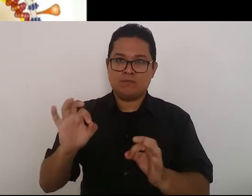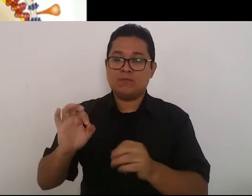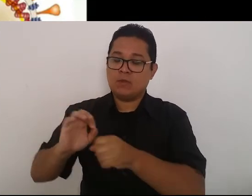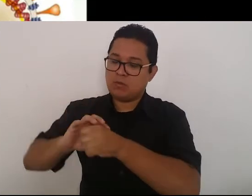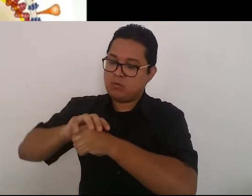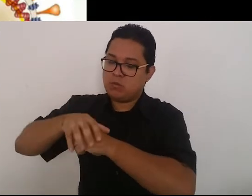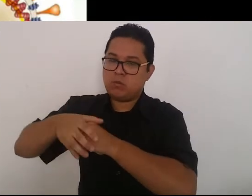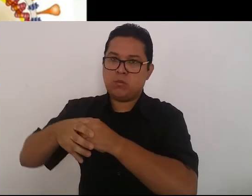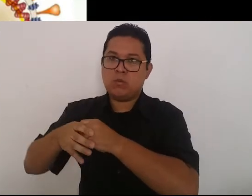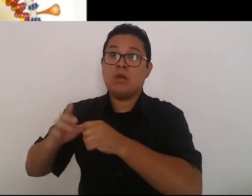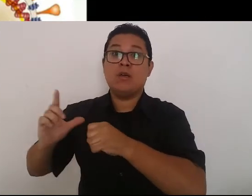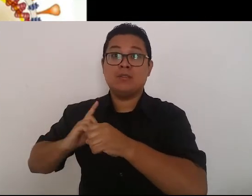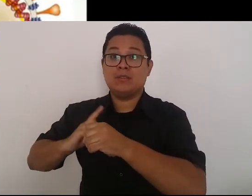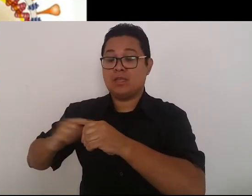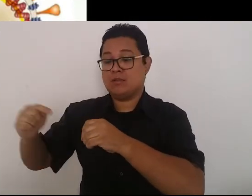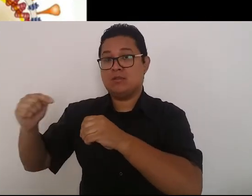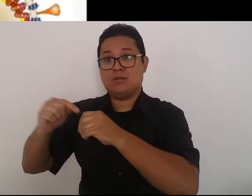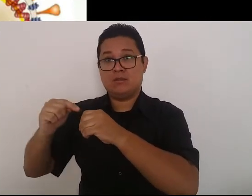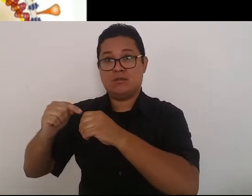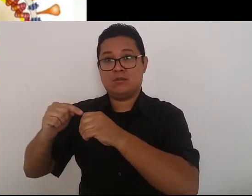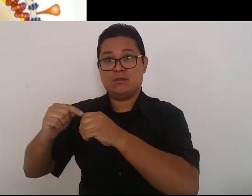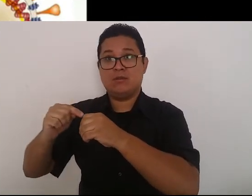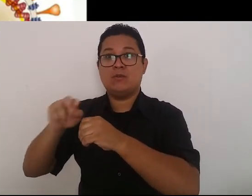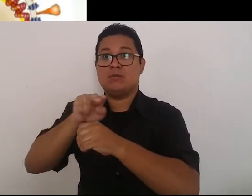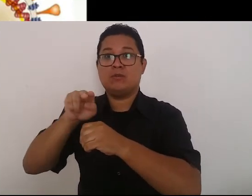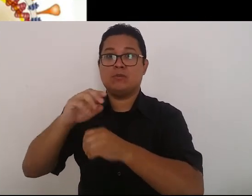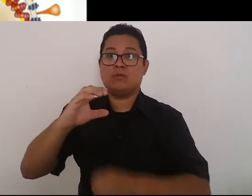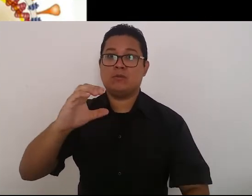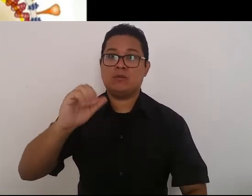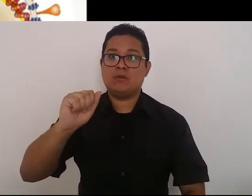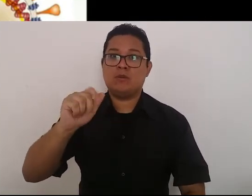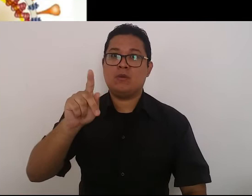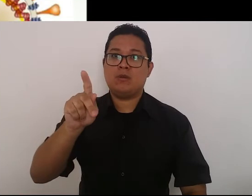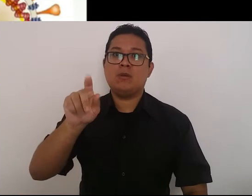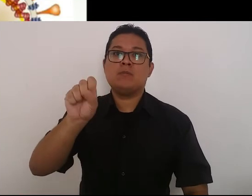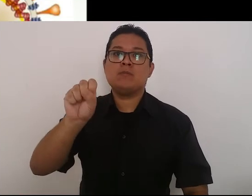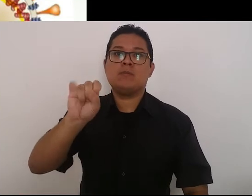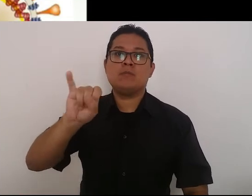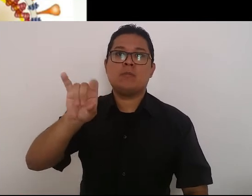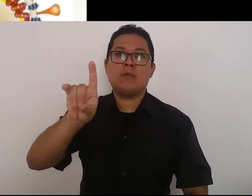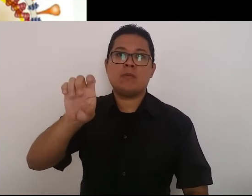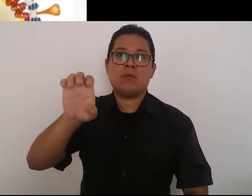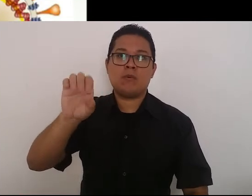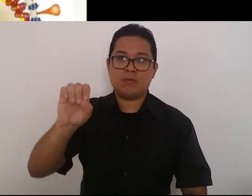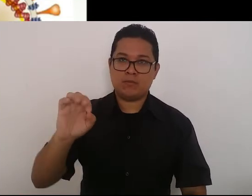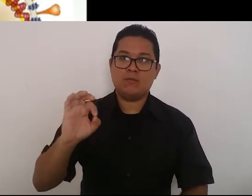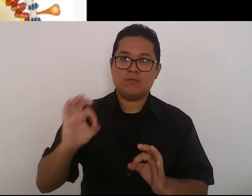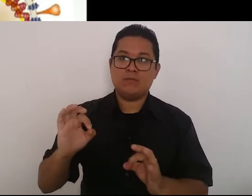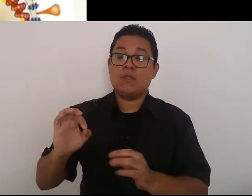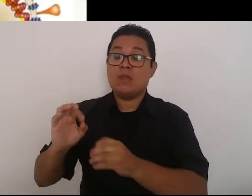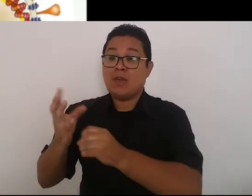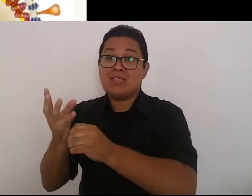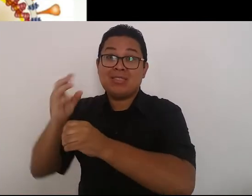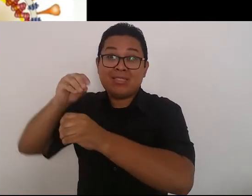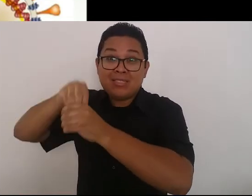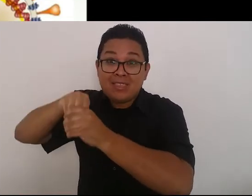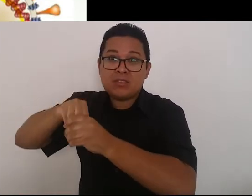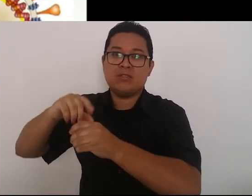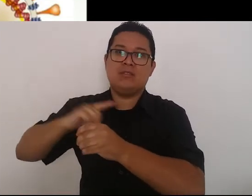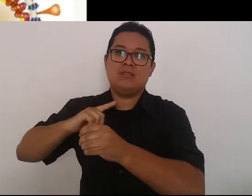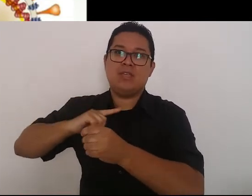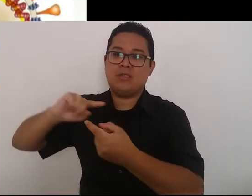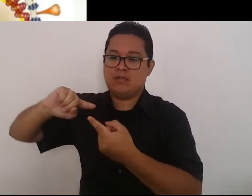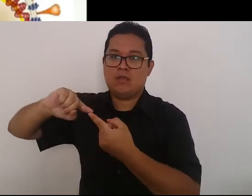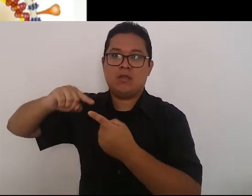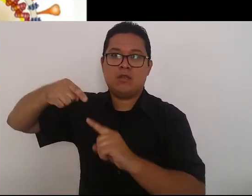RNA. Esse envelopezinho tem algumas proteínas que a gente vai chamar de proteína S, que